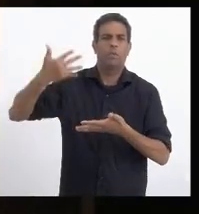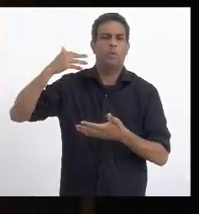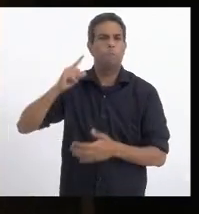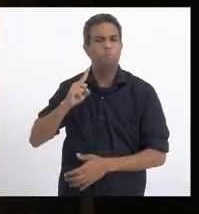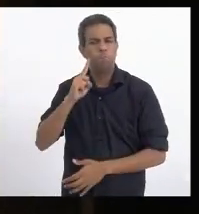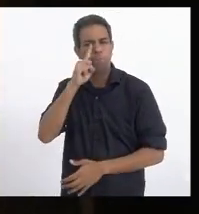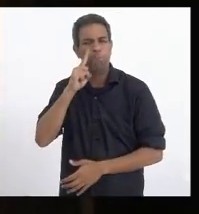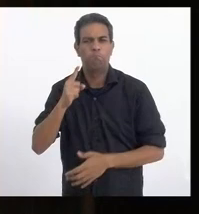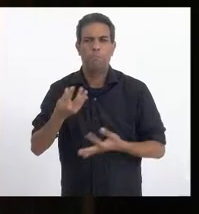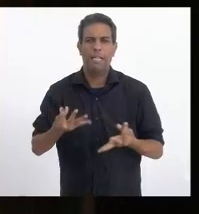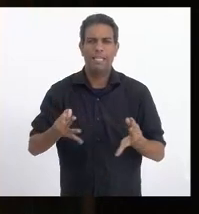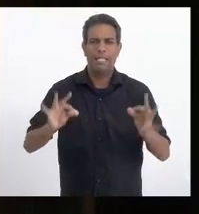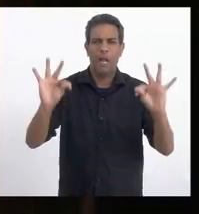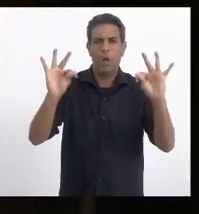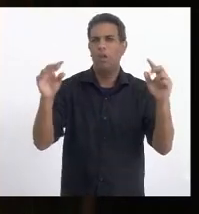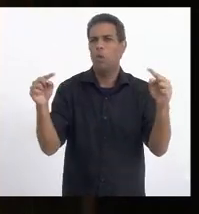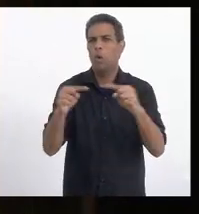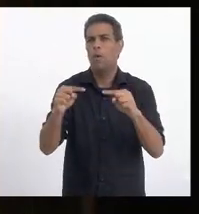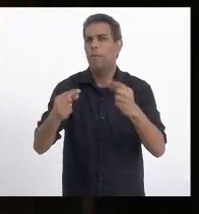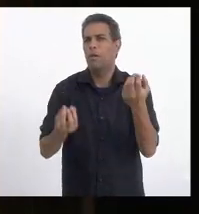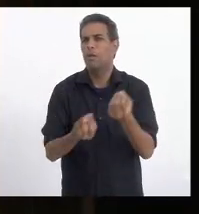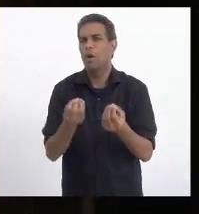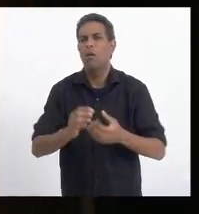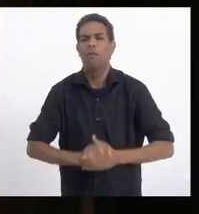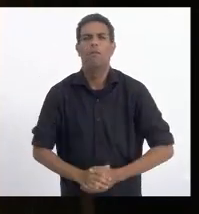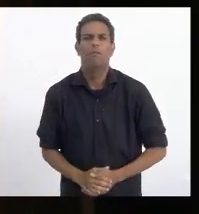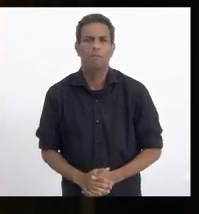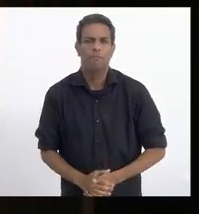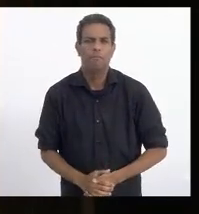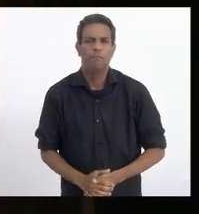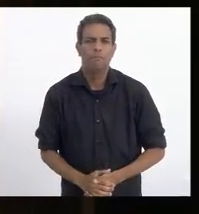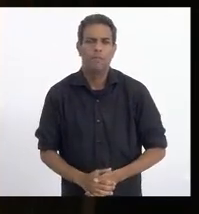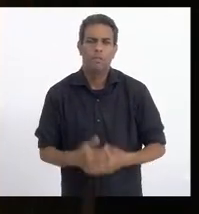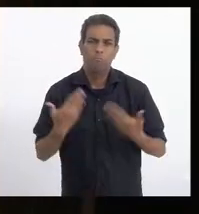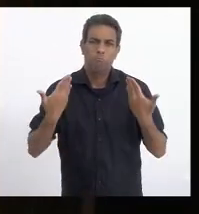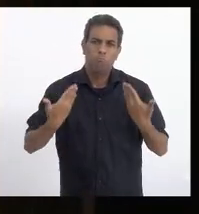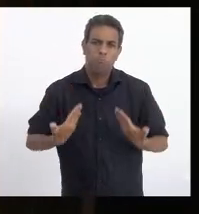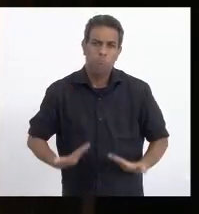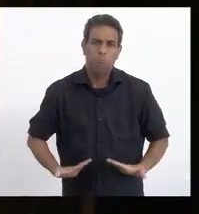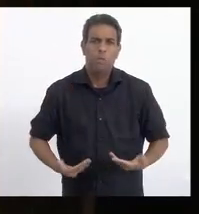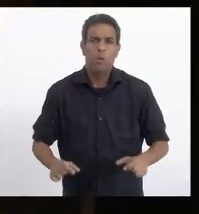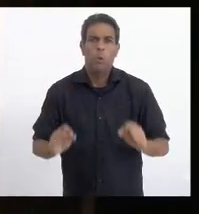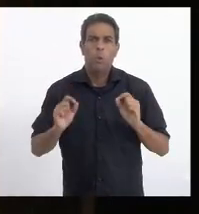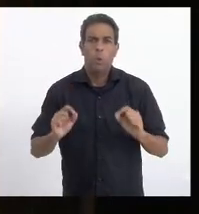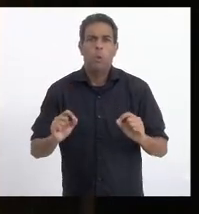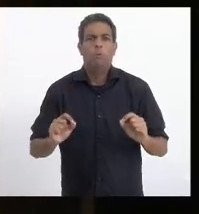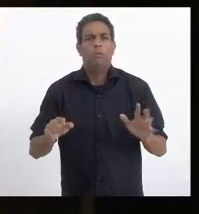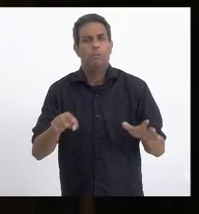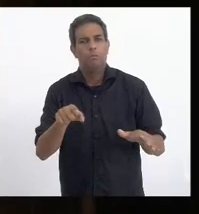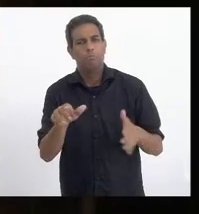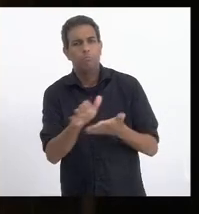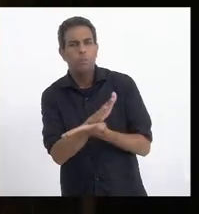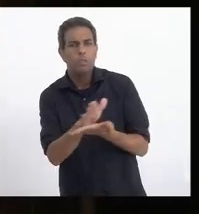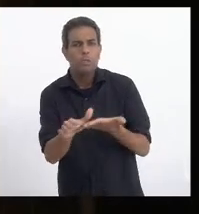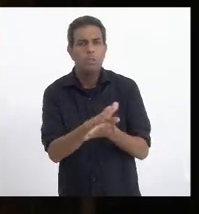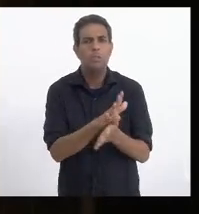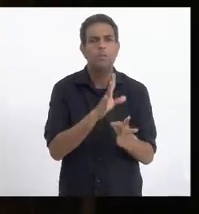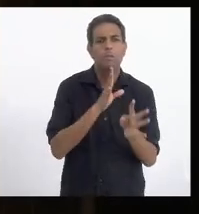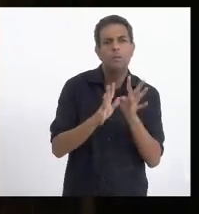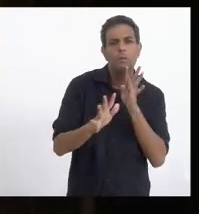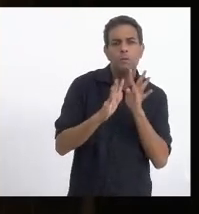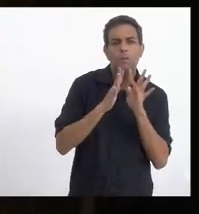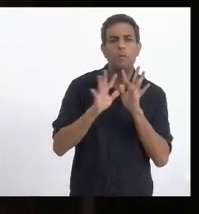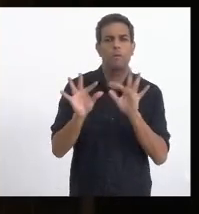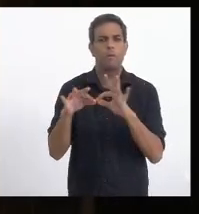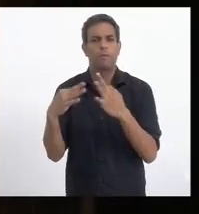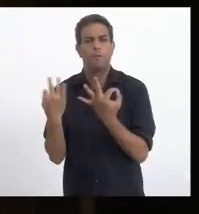maior que não tem a tecnologia que existe hoje eu eu alguns que me conhecem da casa sabe